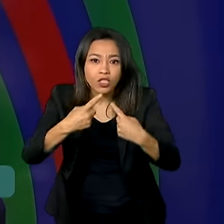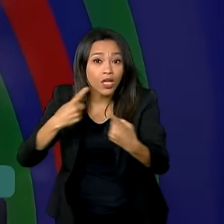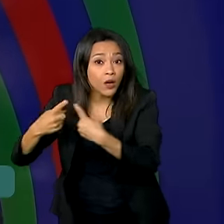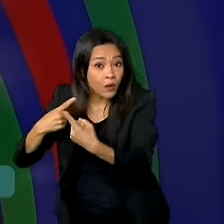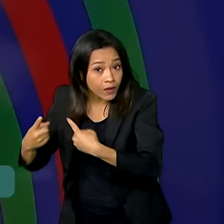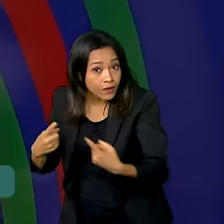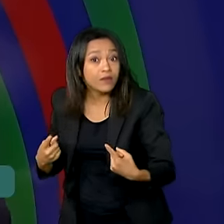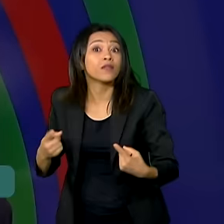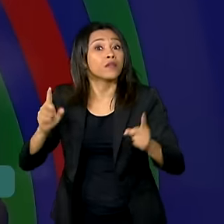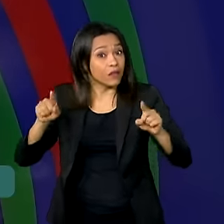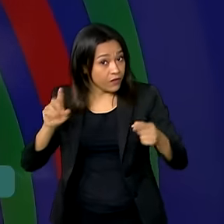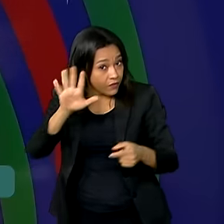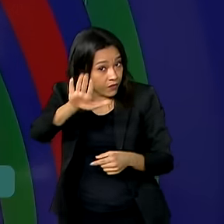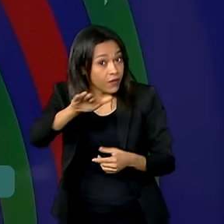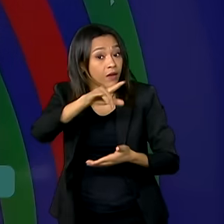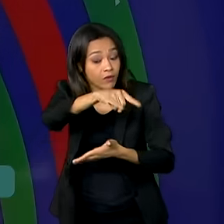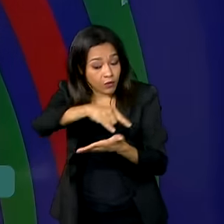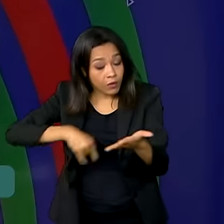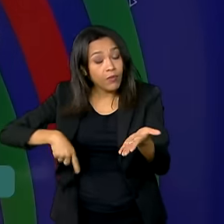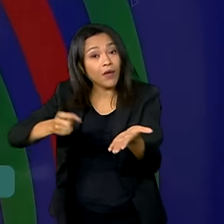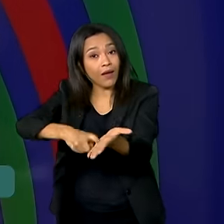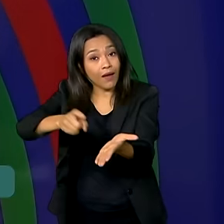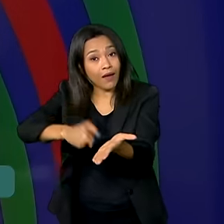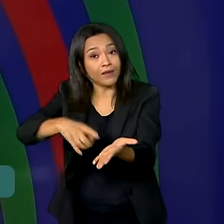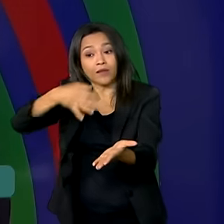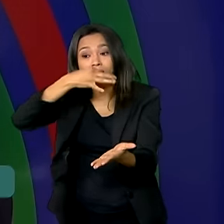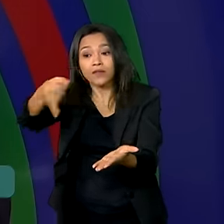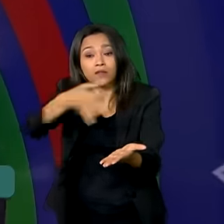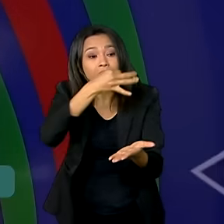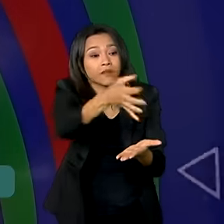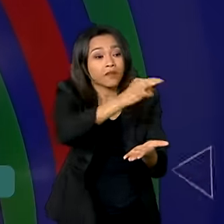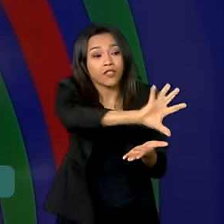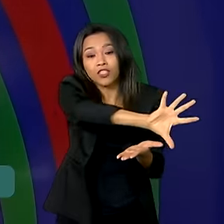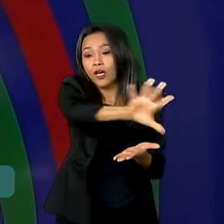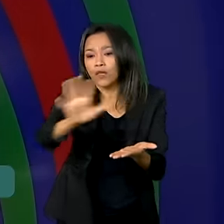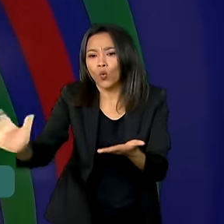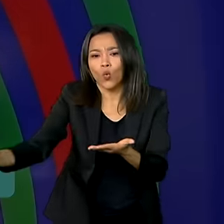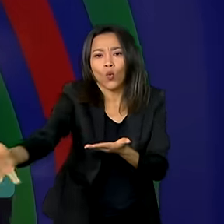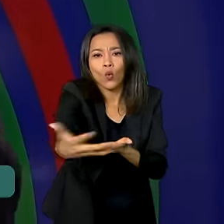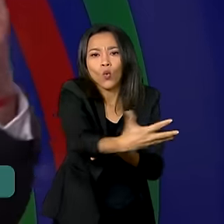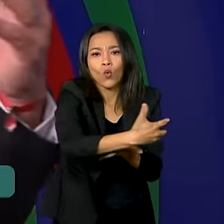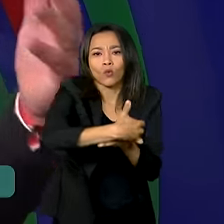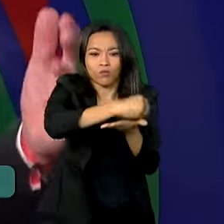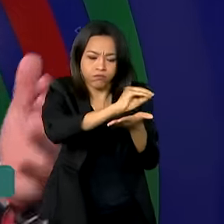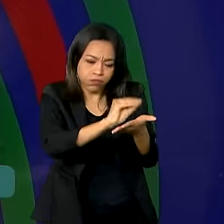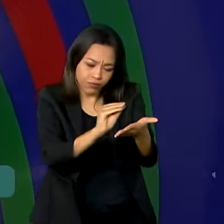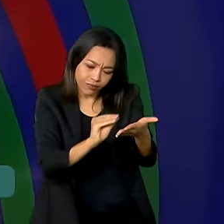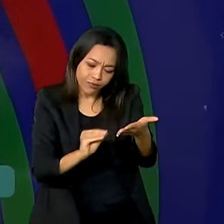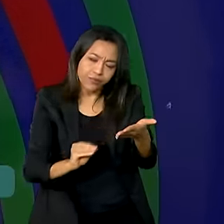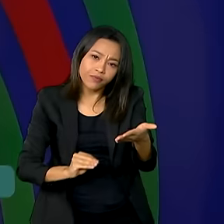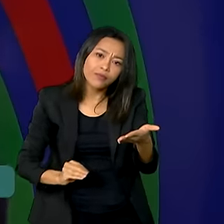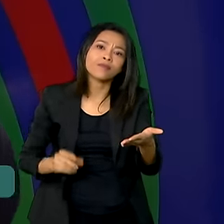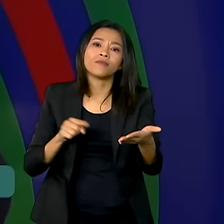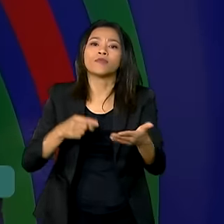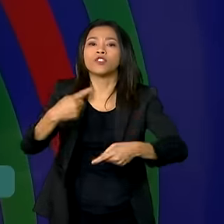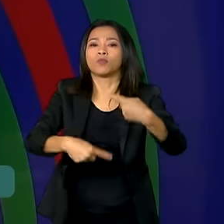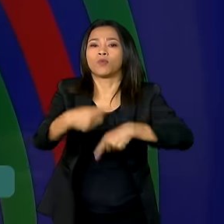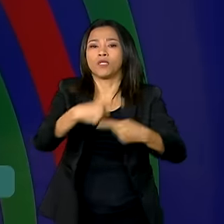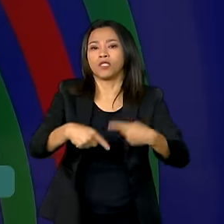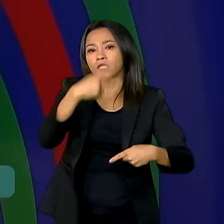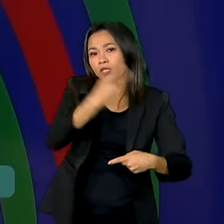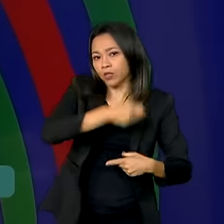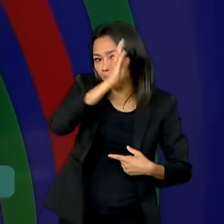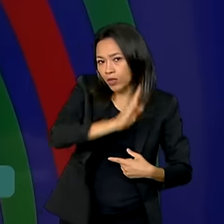vem a carta, uma contribuição importante, estabelecendo a necessidade de que todas as políticas nacionais e internacionais